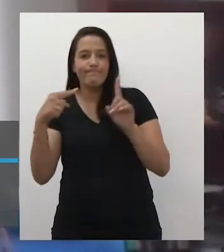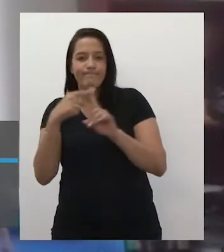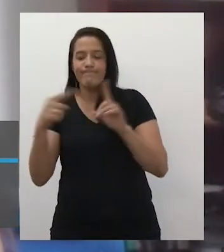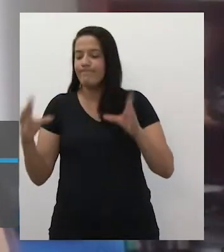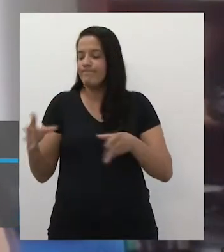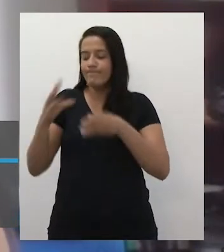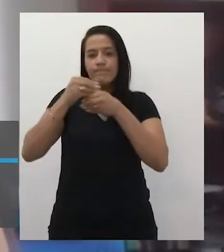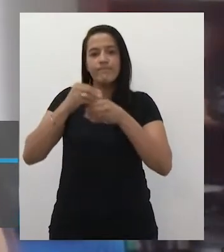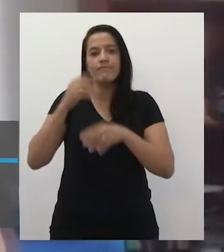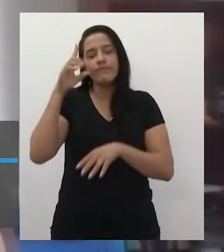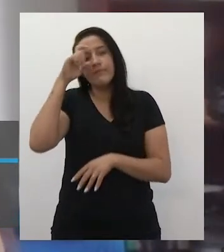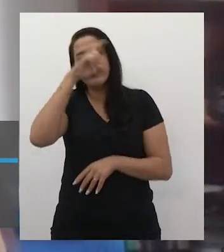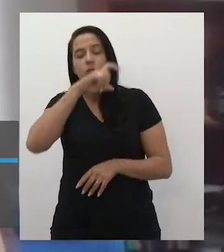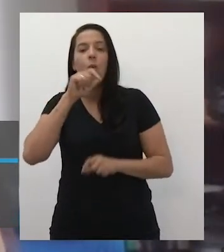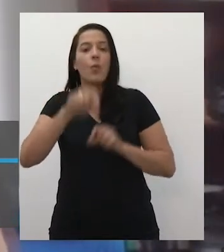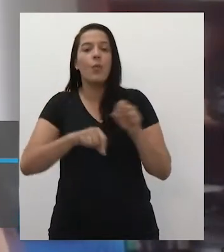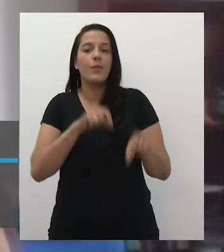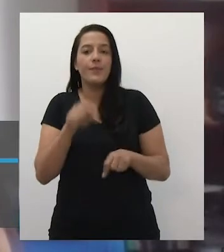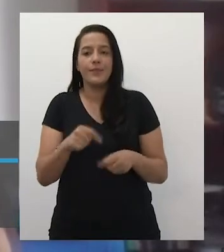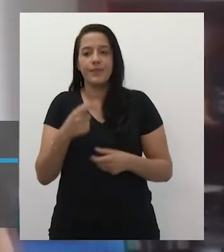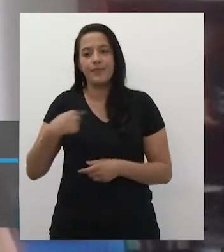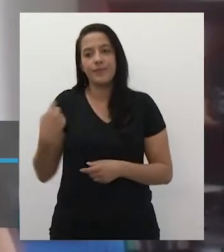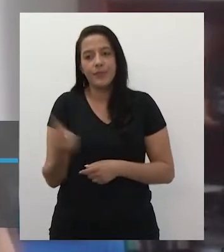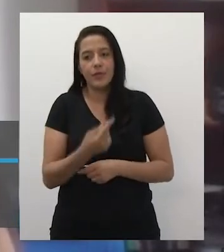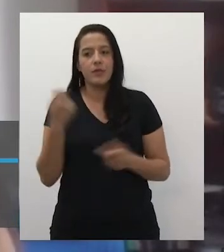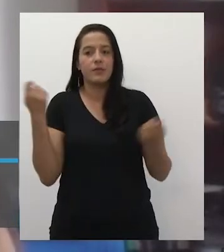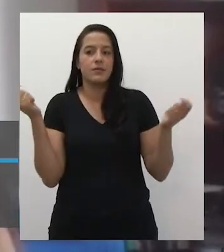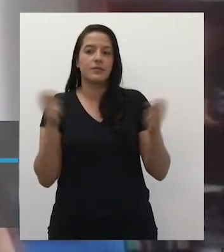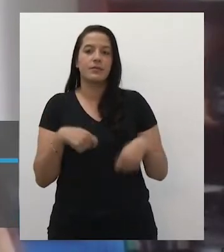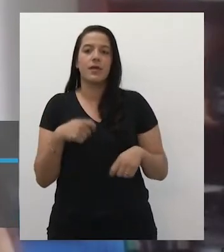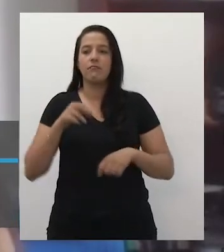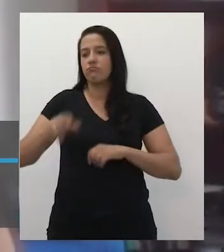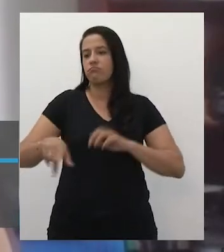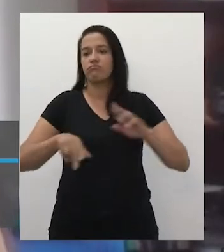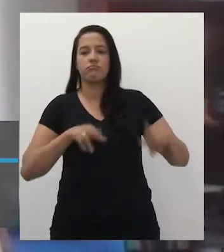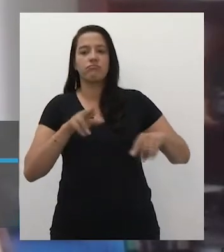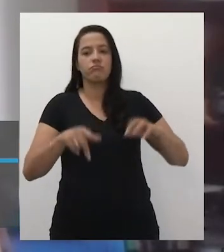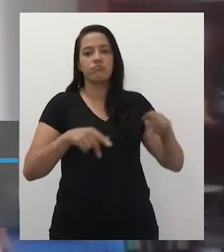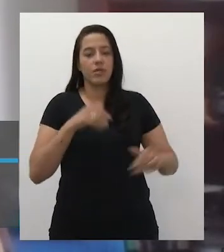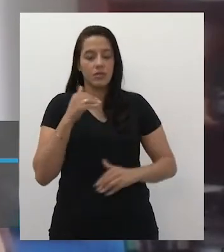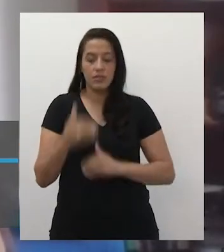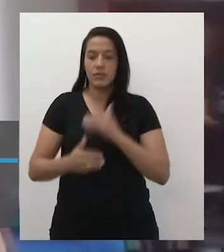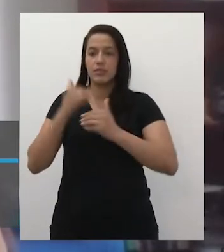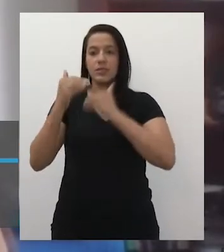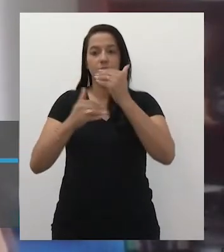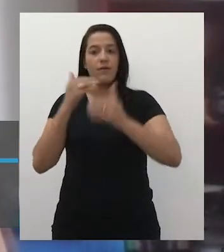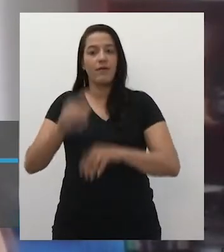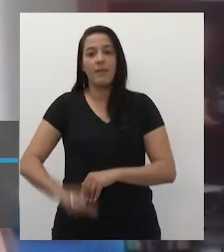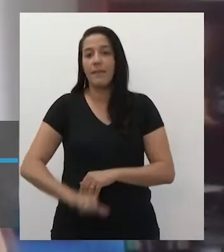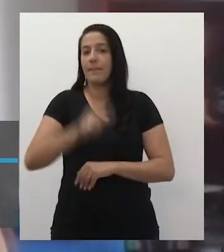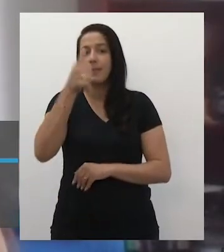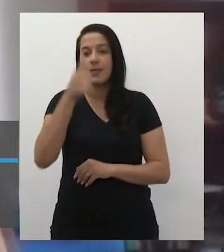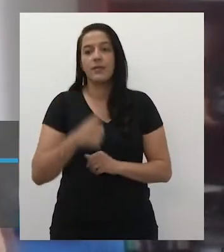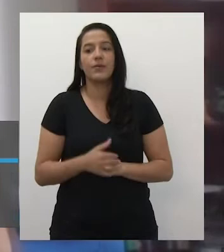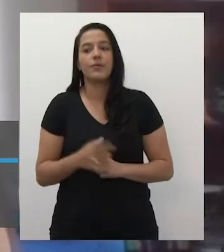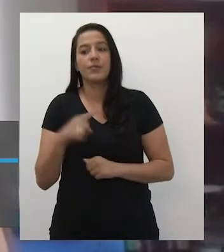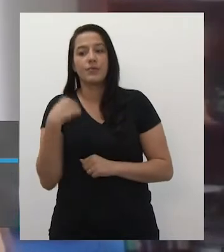do tempo? E quando a gente vai mesclando atividades que são mais fáceis, atividades que são